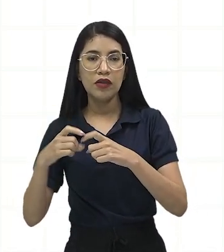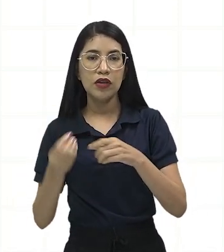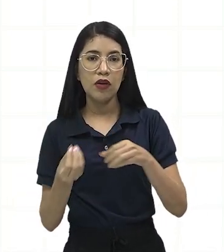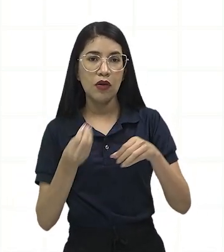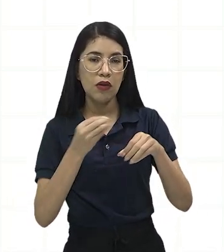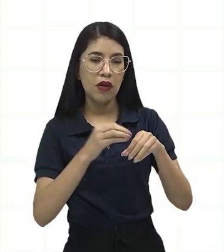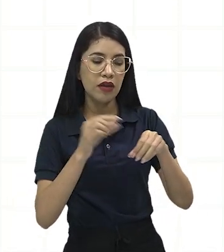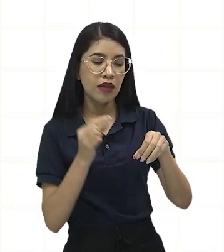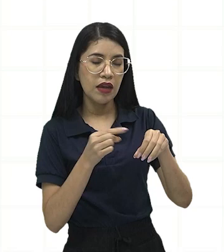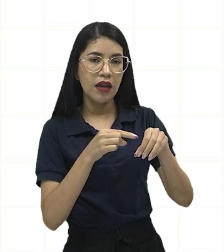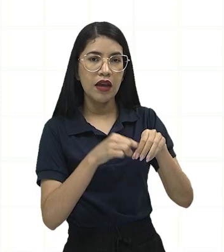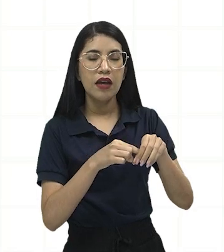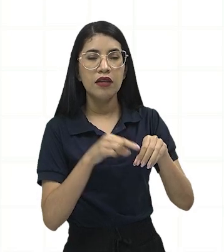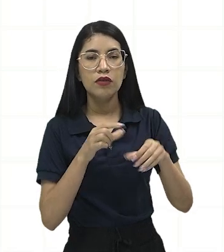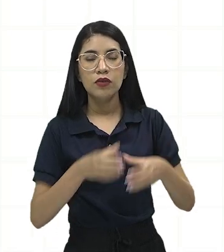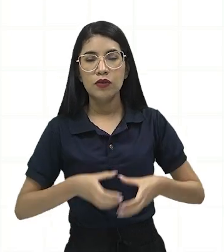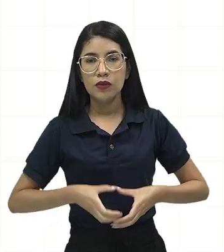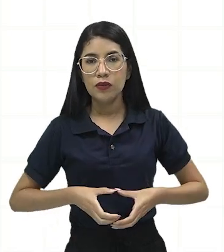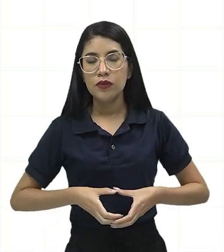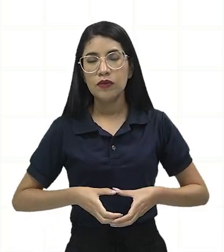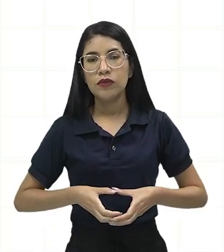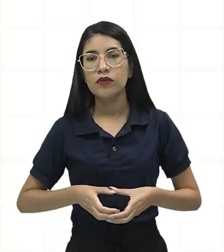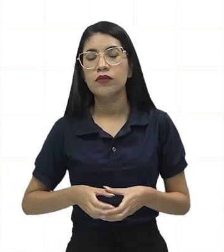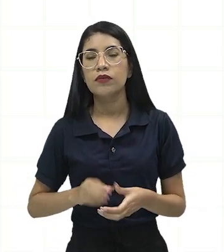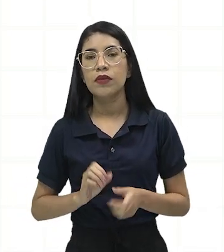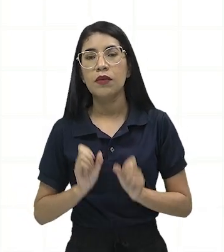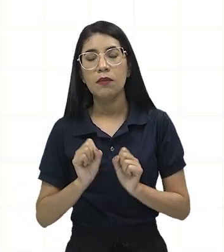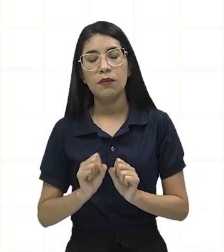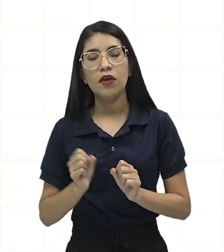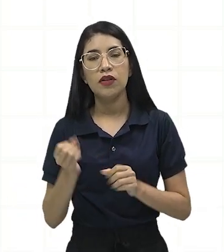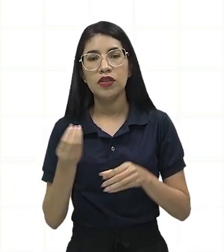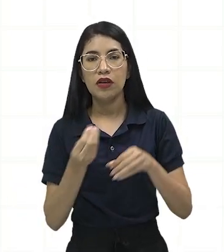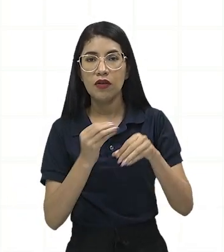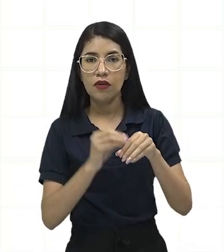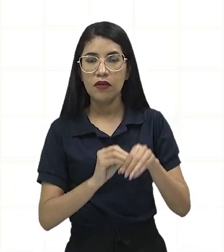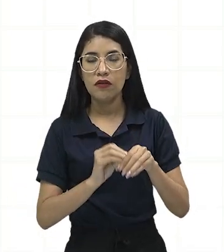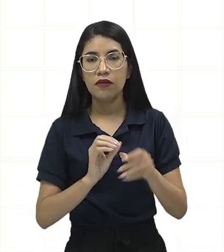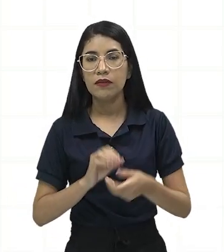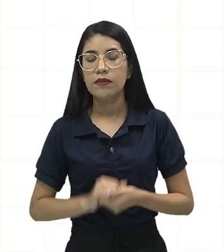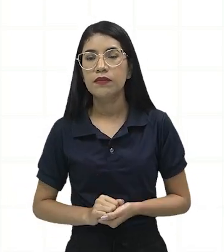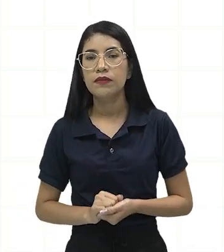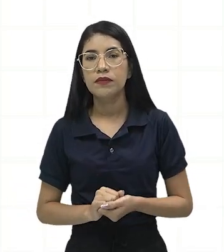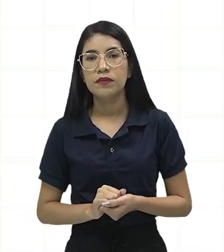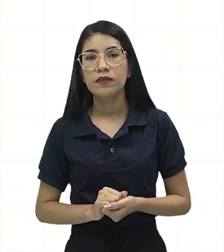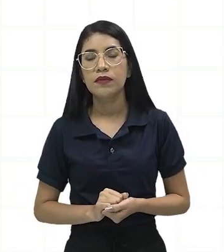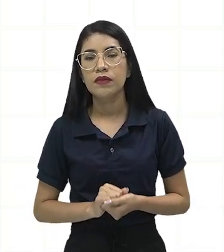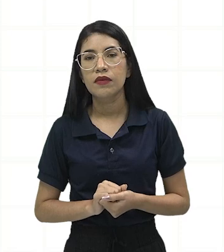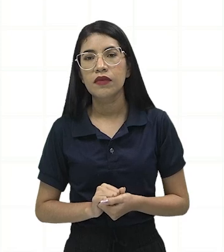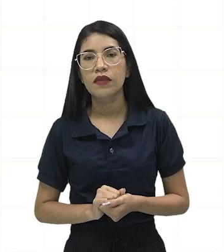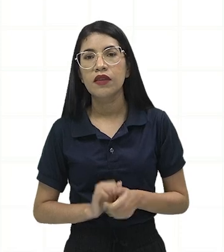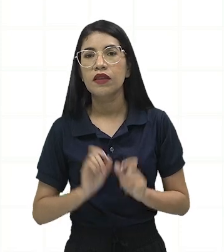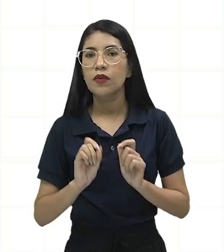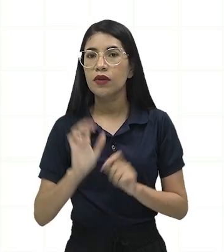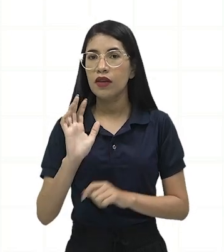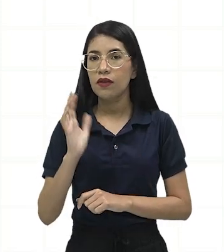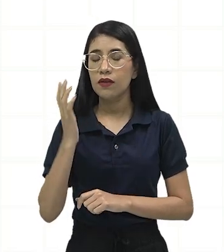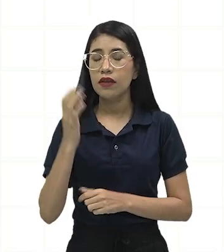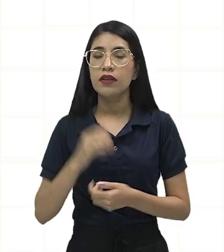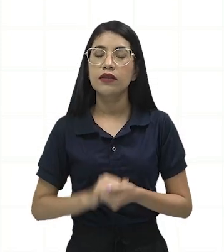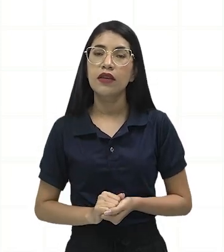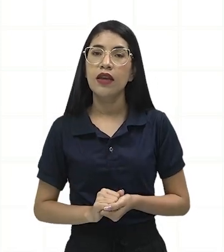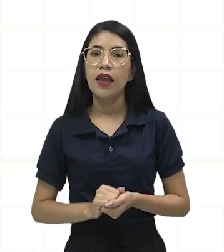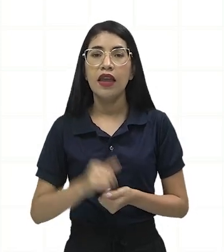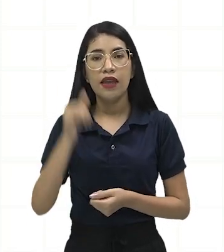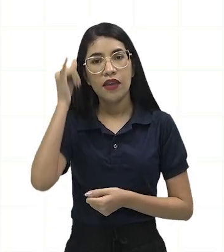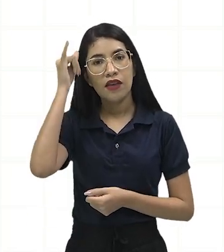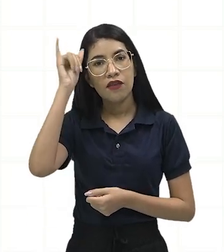dentro do útero, somente o médico, né, o profissional ali que pode executar, tá bom? E aí o que vai acontecer? Ele vai impedir